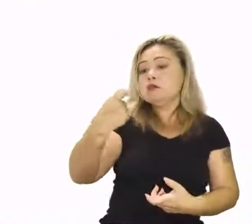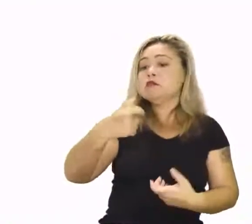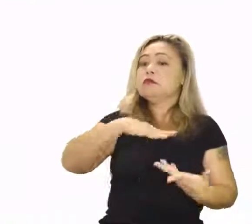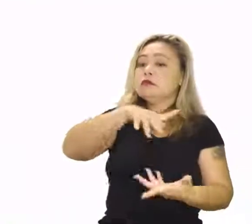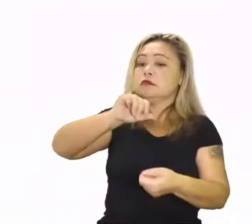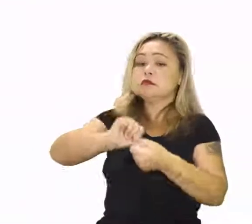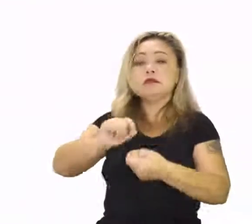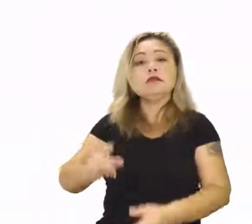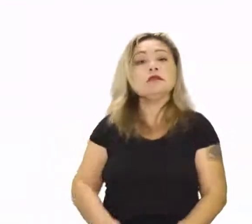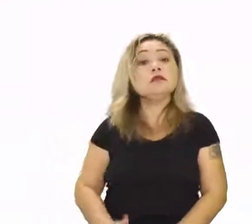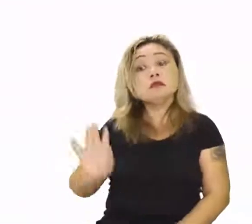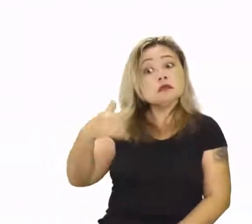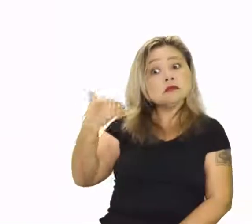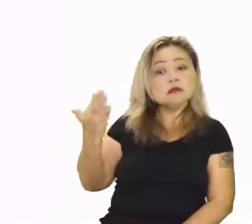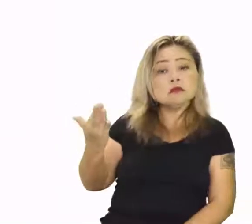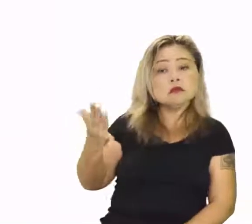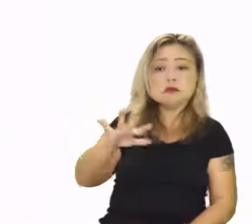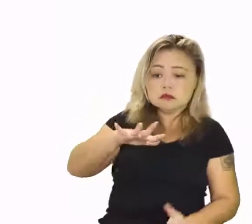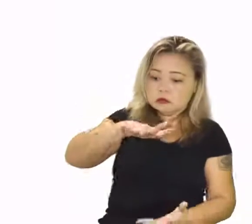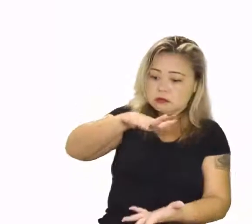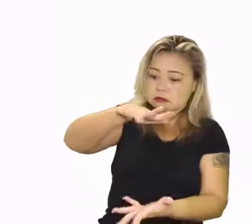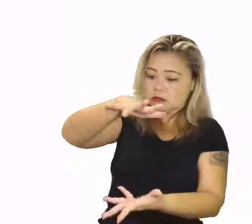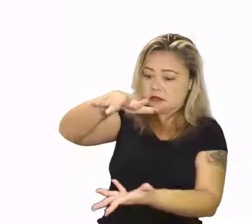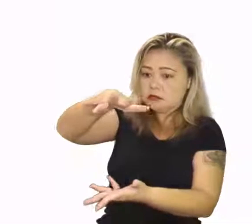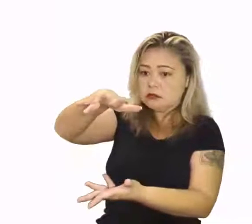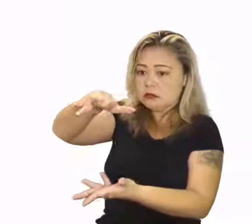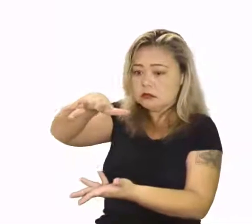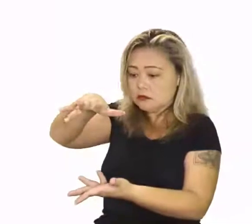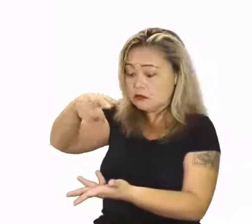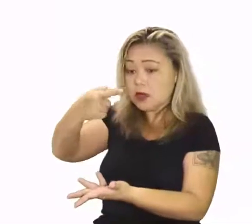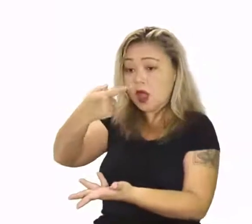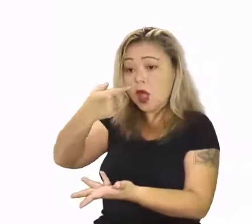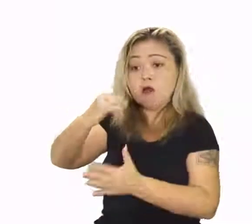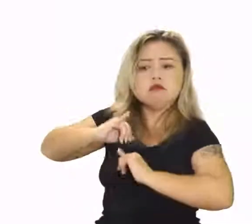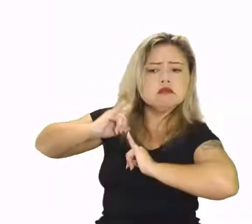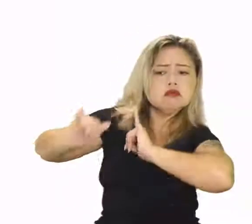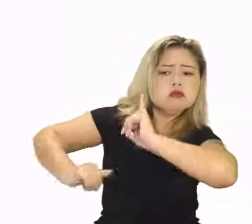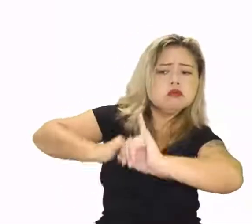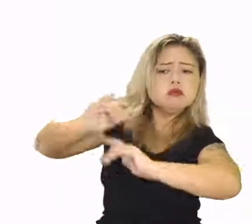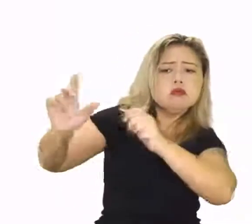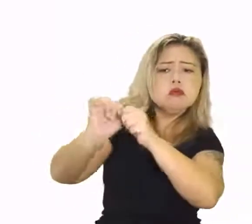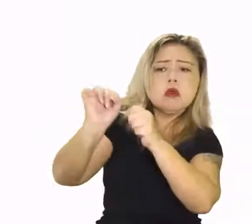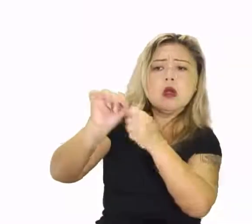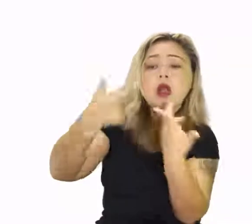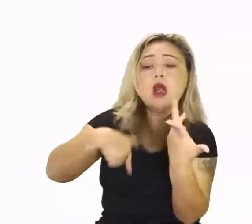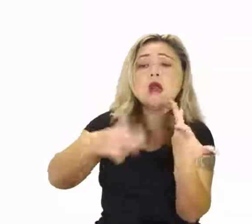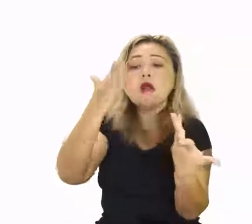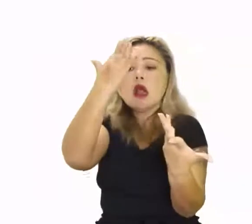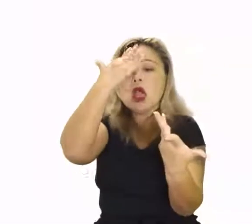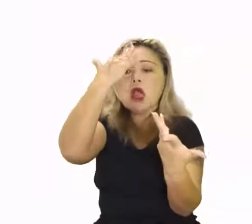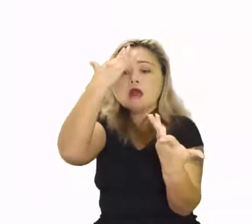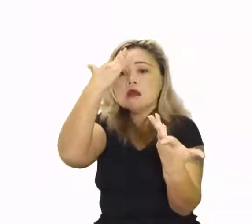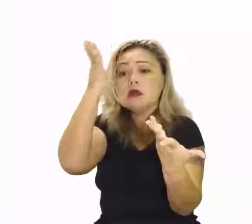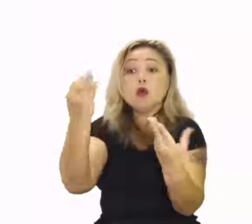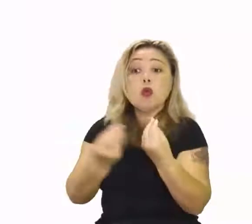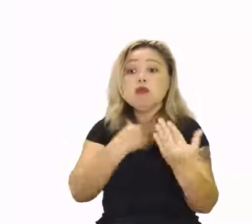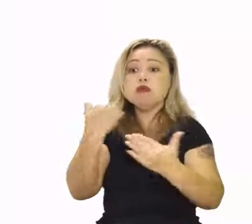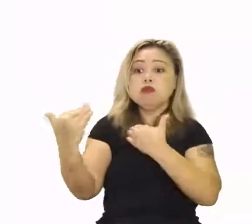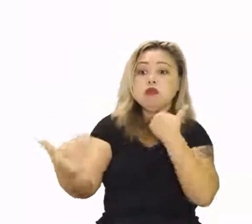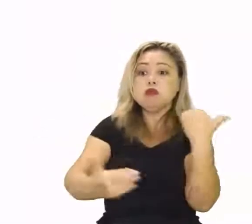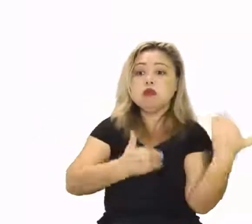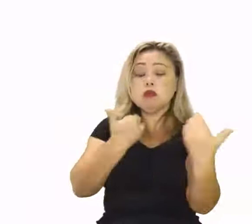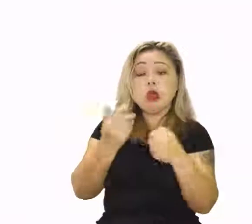Então nós temos aí, o mundo tomou conhecimento dos horrores cometidos pelo extermínio programado de milhões de pessoas